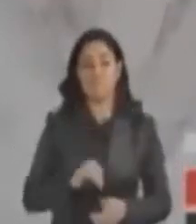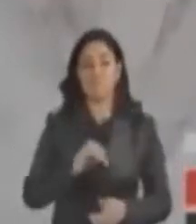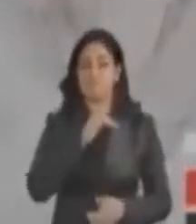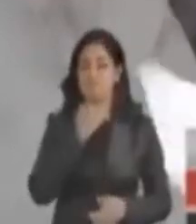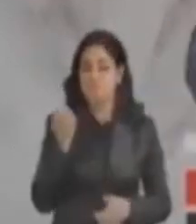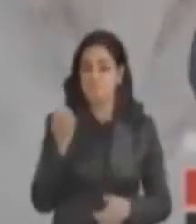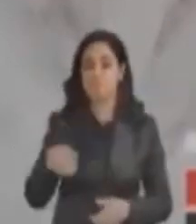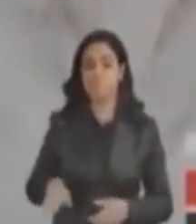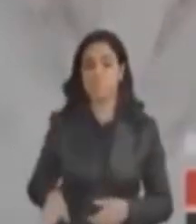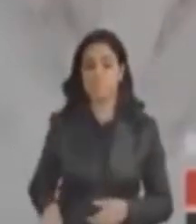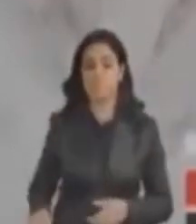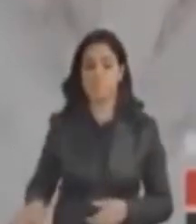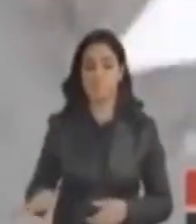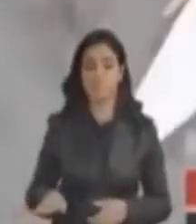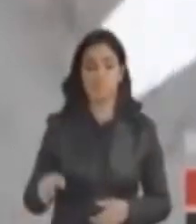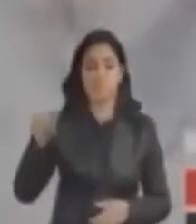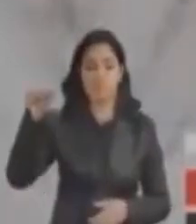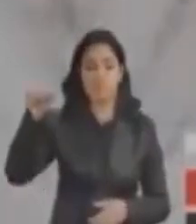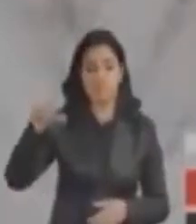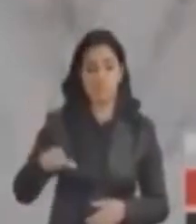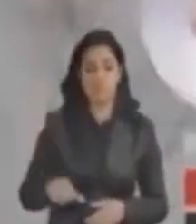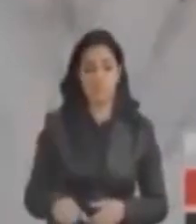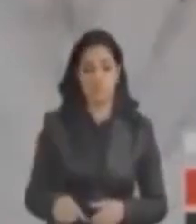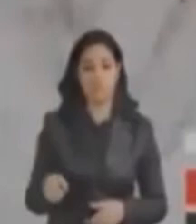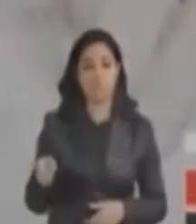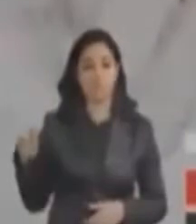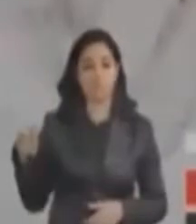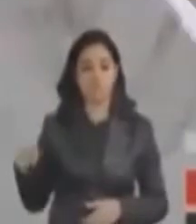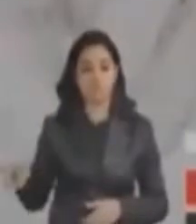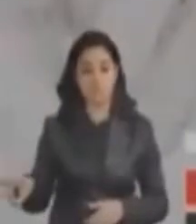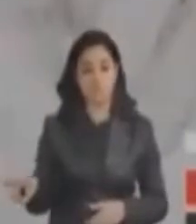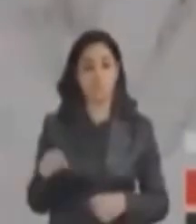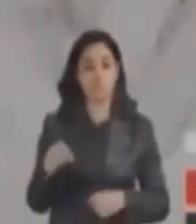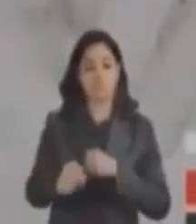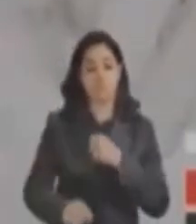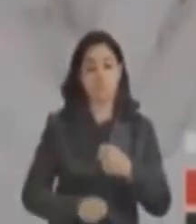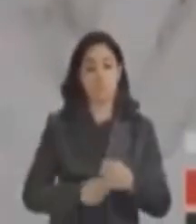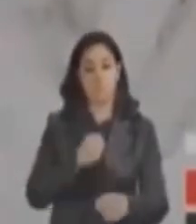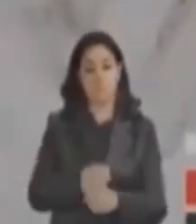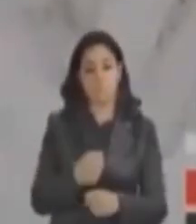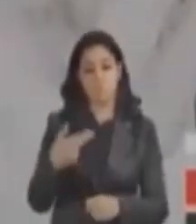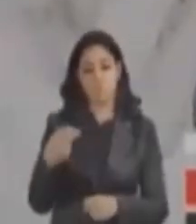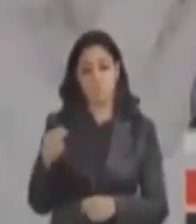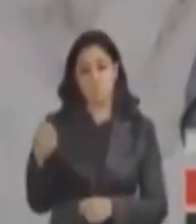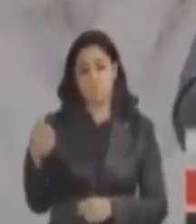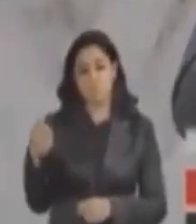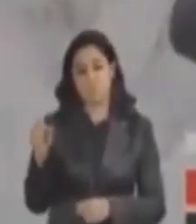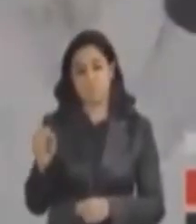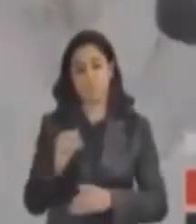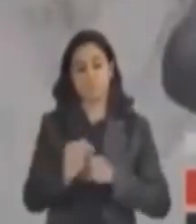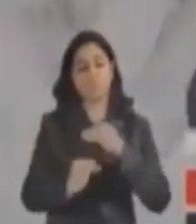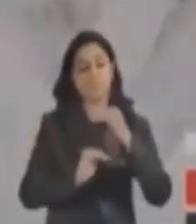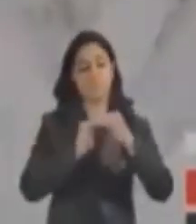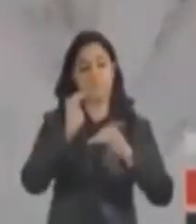infantil vinha caindo e agora no último ano voltou a crescer entre nós o dado concreto é